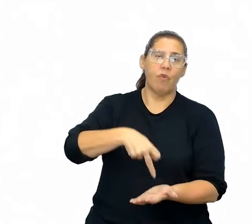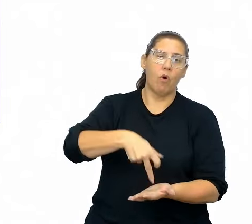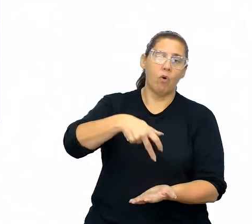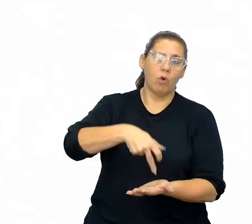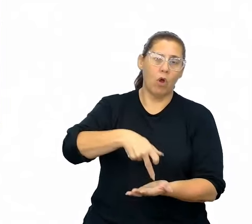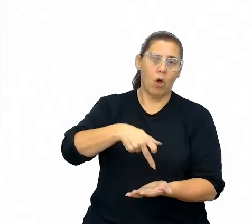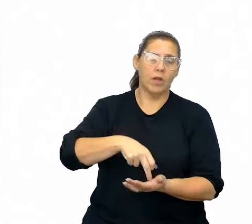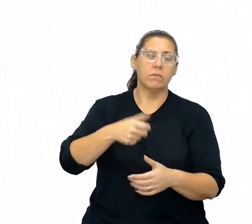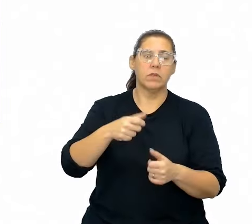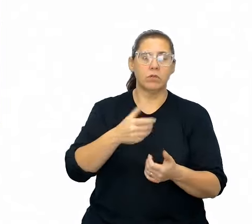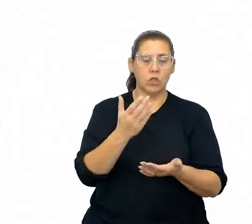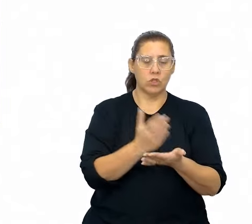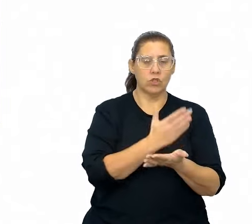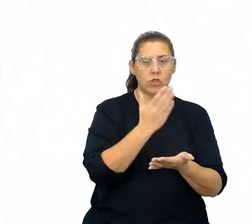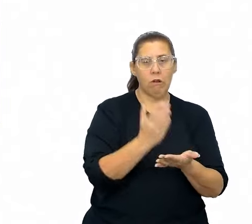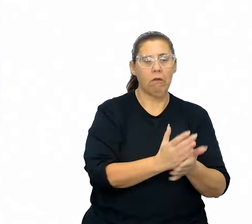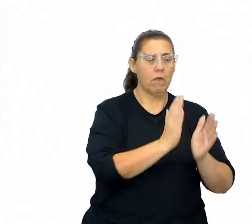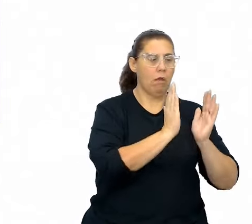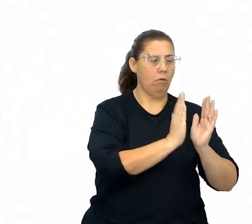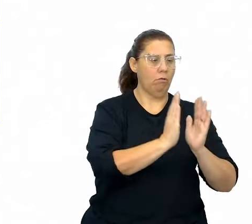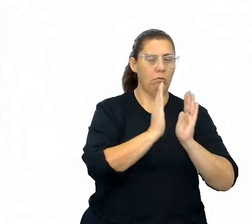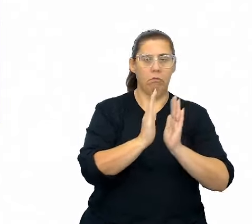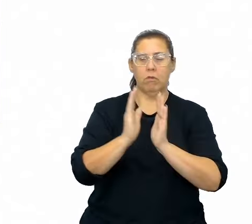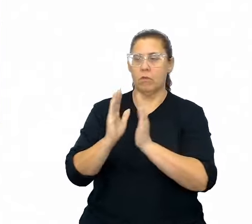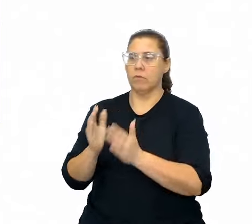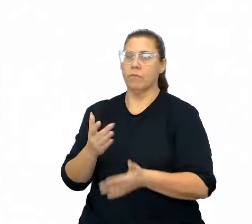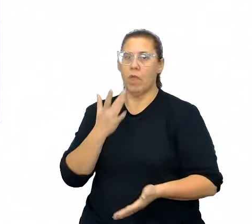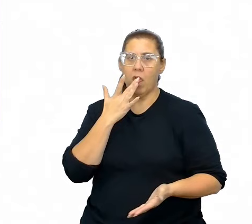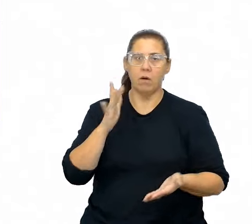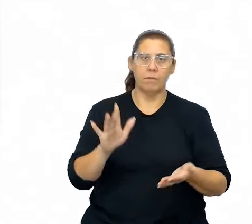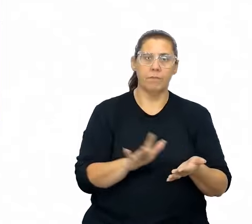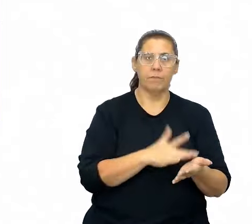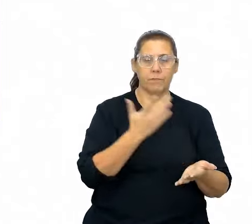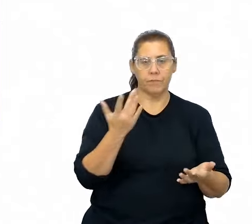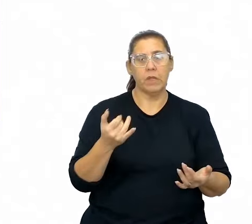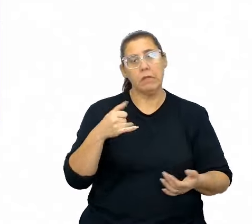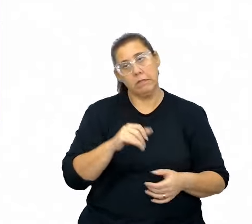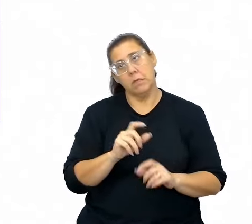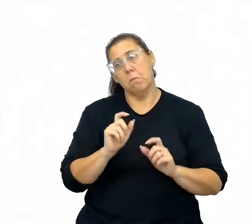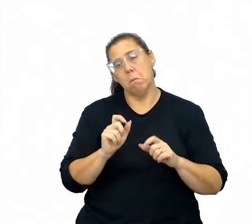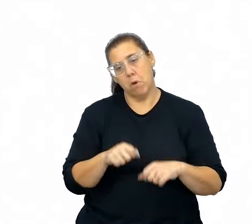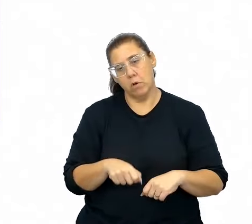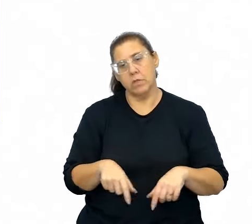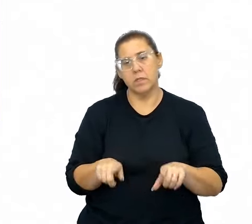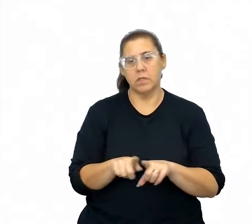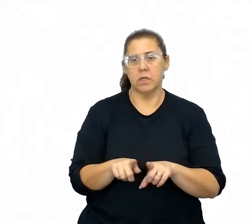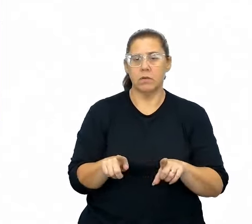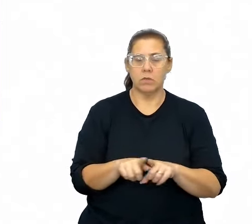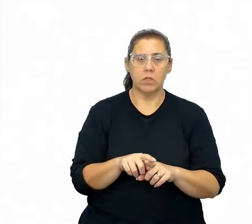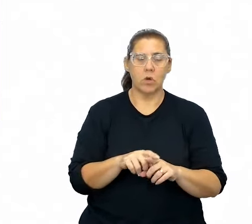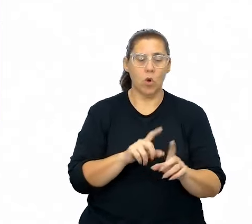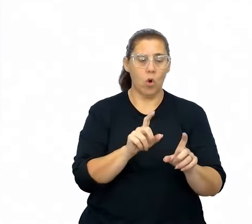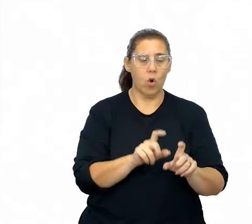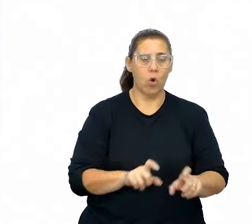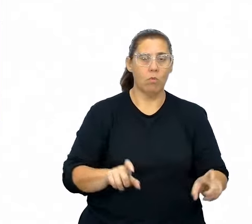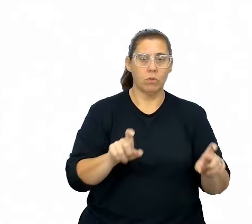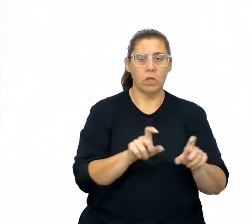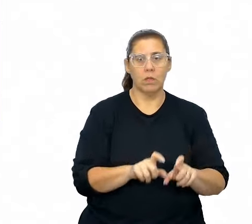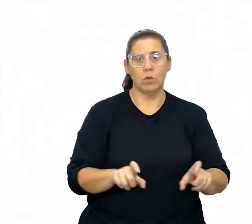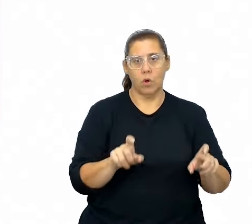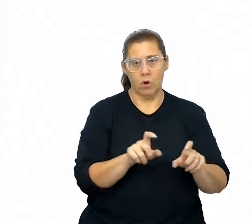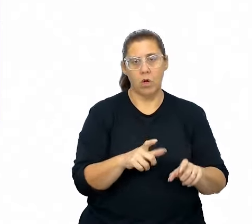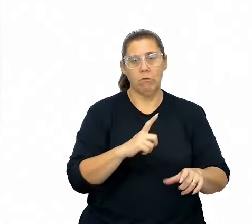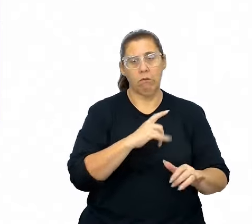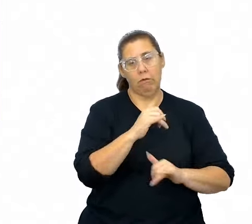precisarão de livros, enciclopédias, revistas e, se possível, acesso a computadores